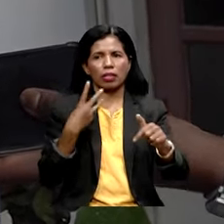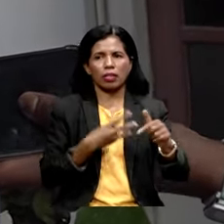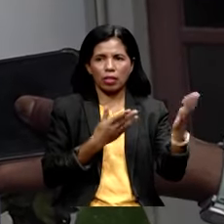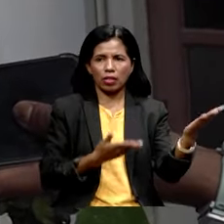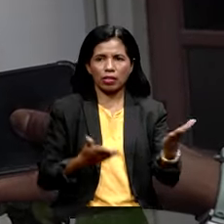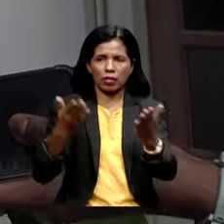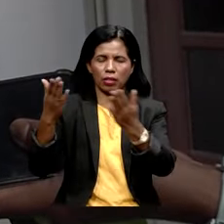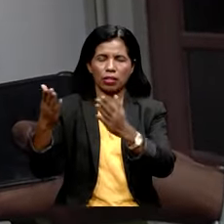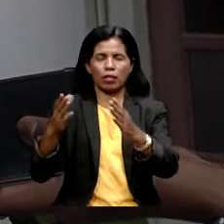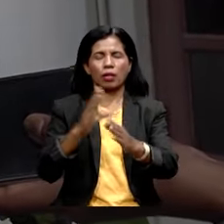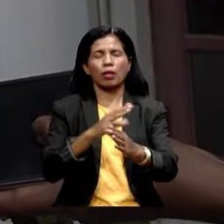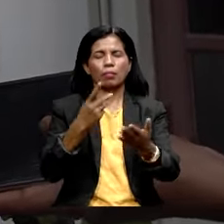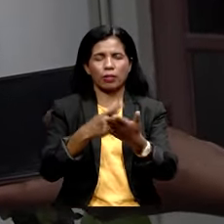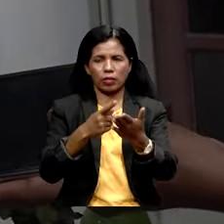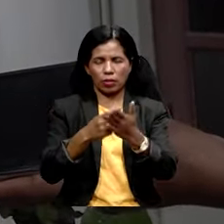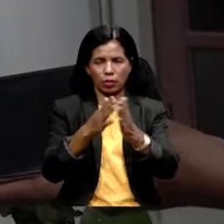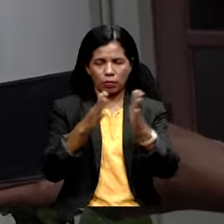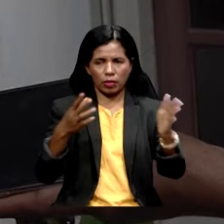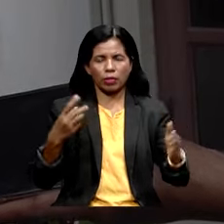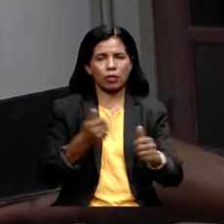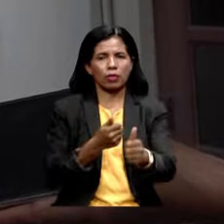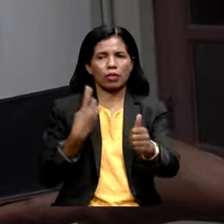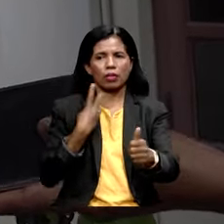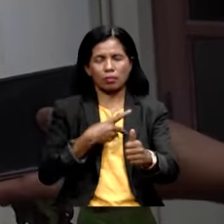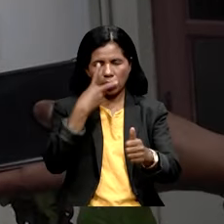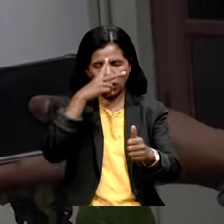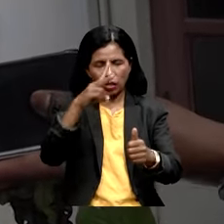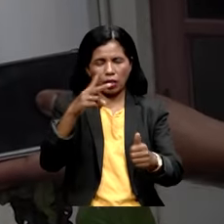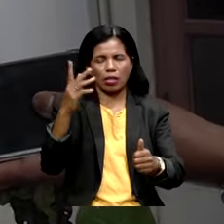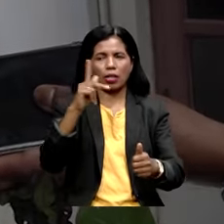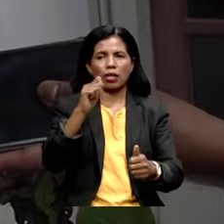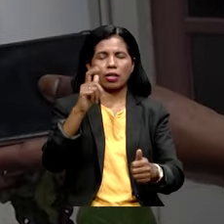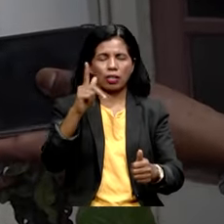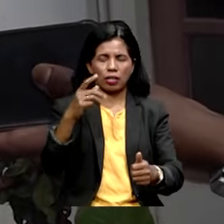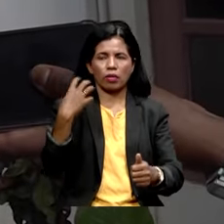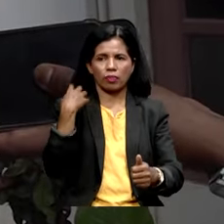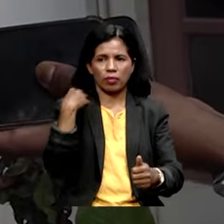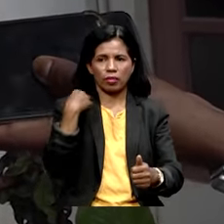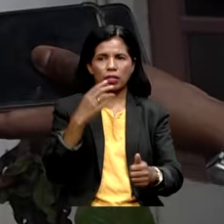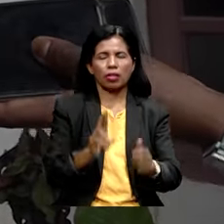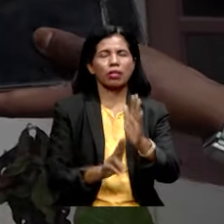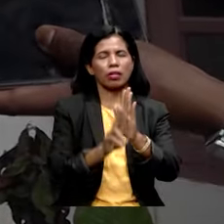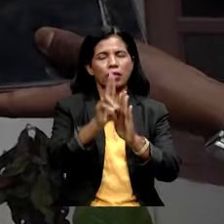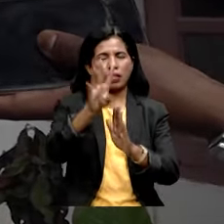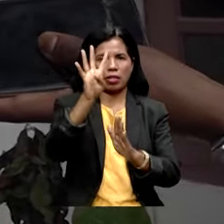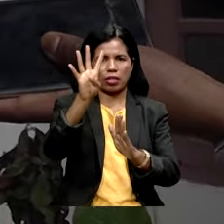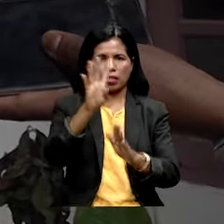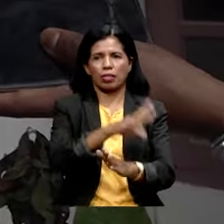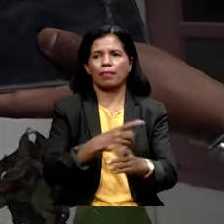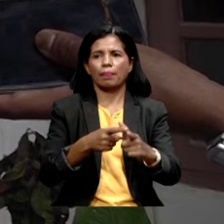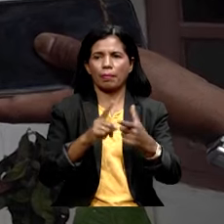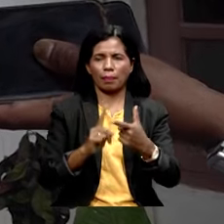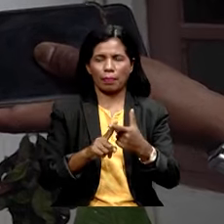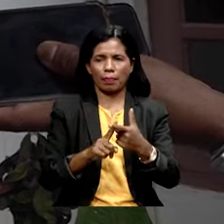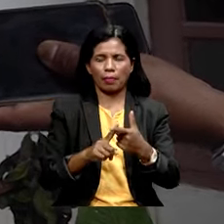grandes projeto. Tuir amnia hare ne kak ni edifisio ne paling tida ho andar hat ka ne ne